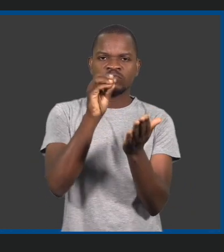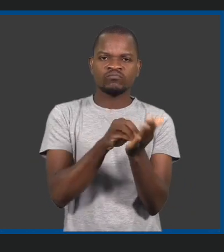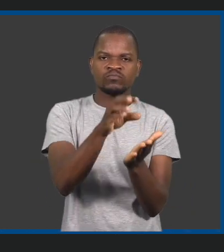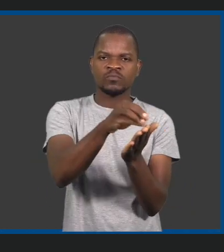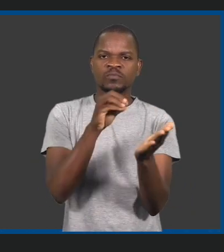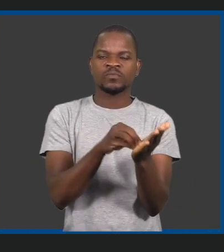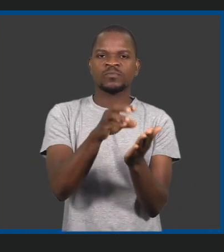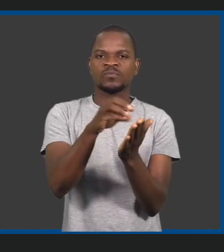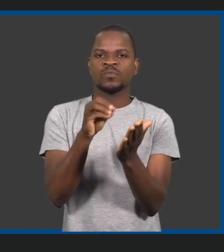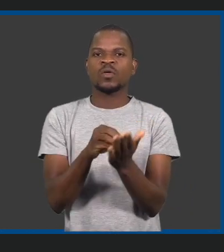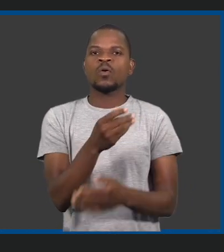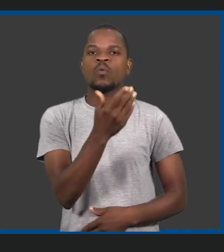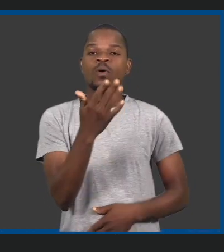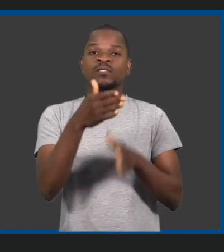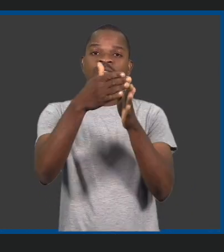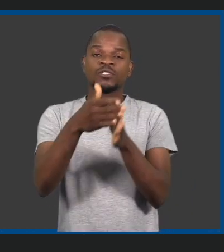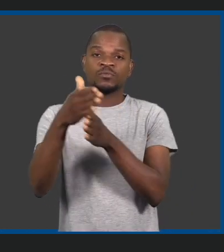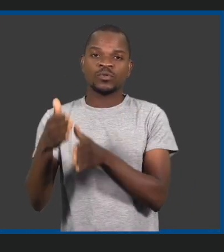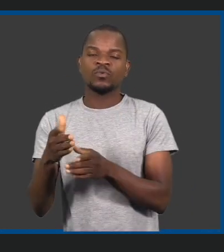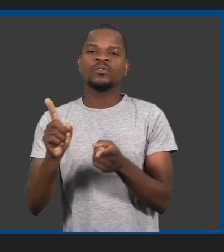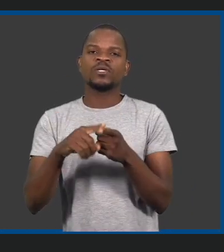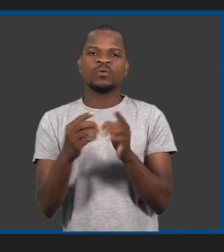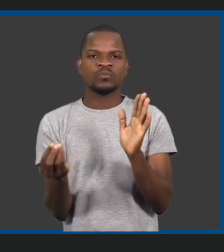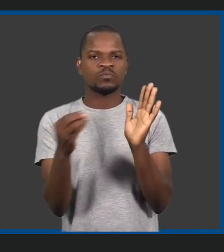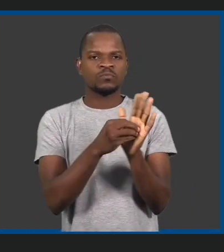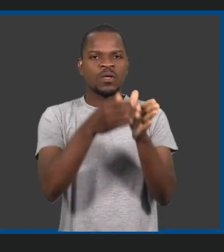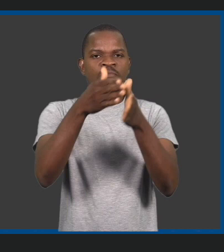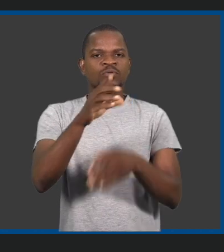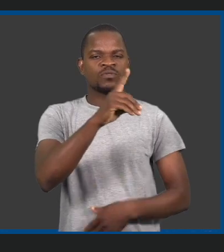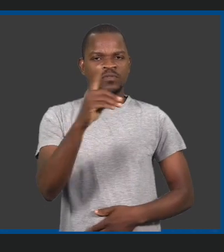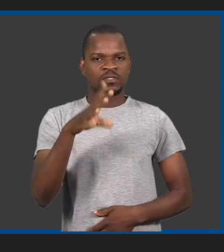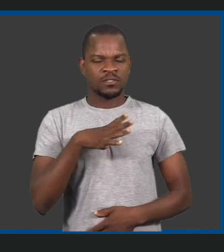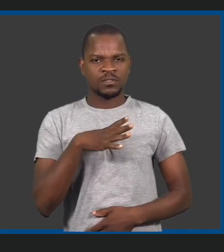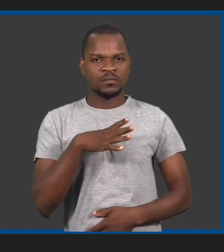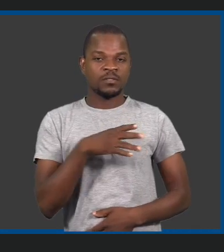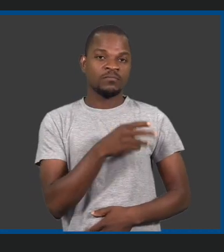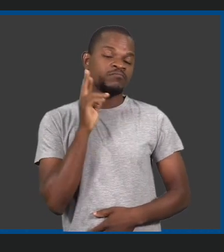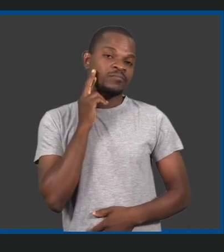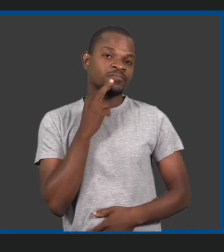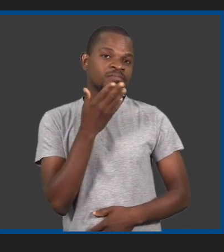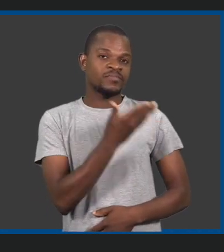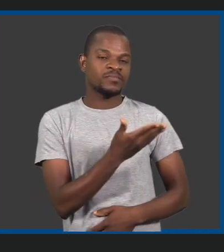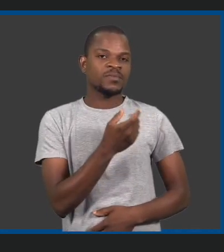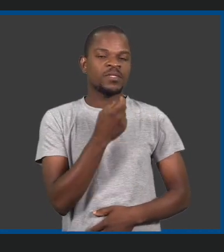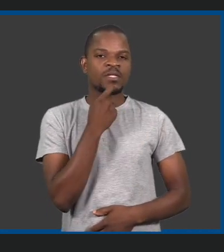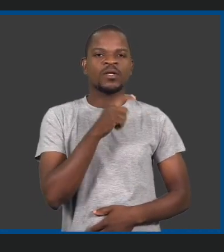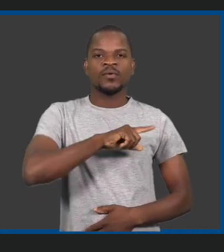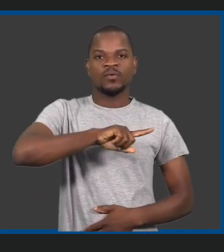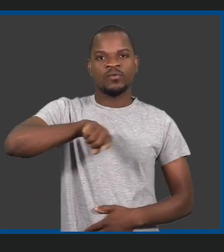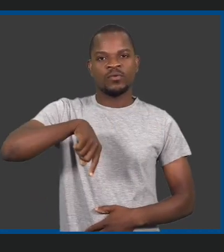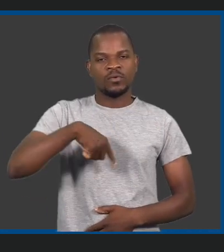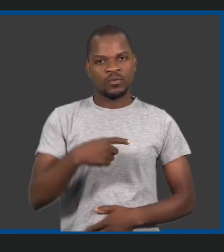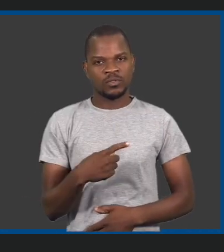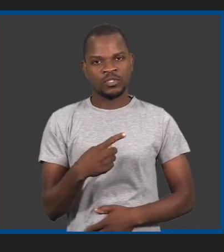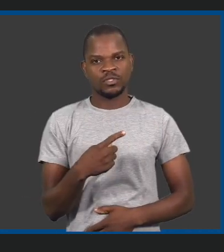os primeiros que nós apoiamos, os primeiros a serem mapeados, são exatamente pessoas com deficiências,